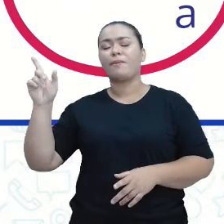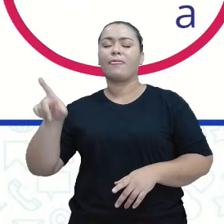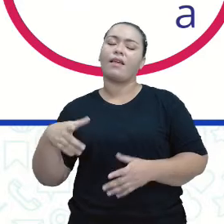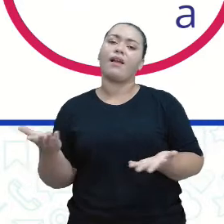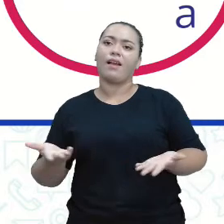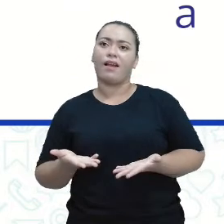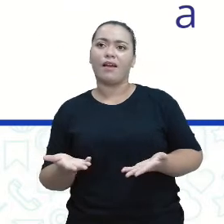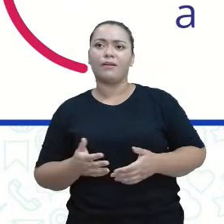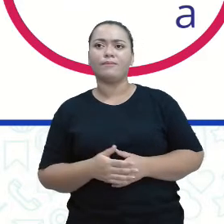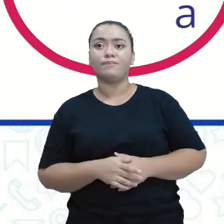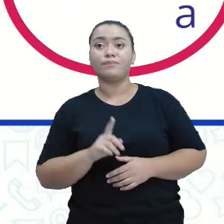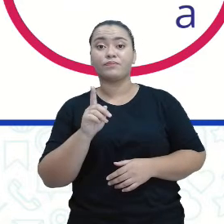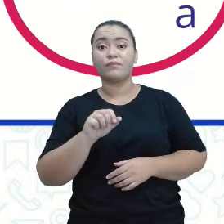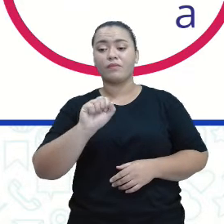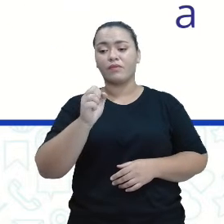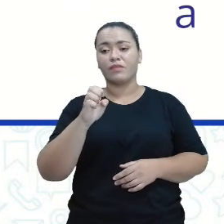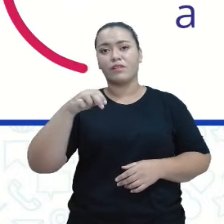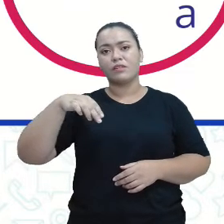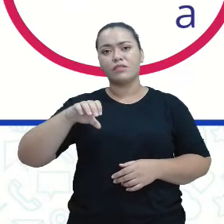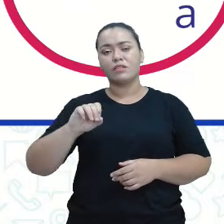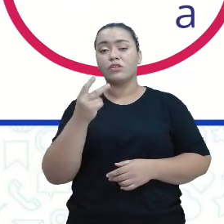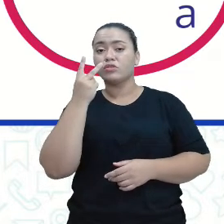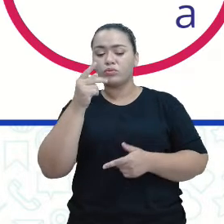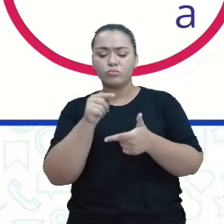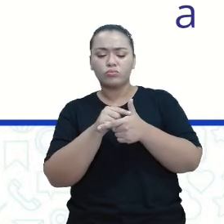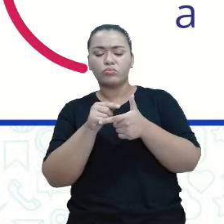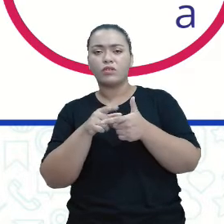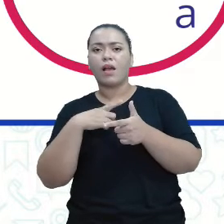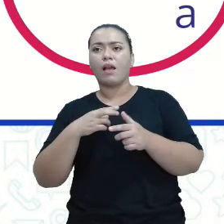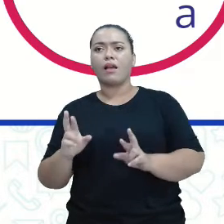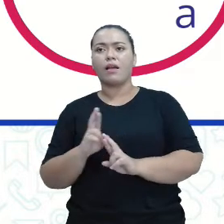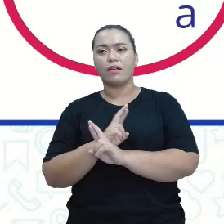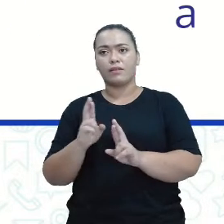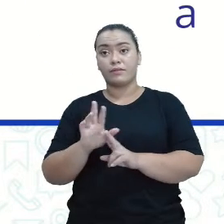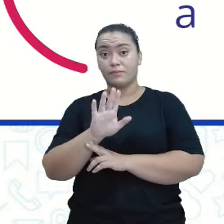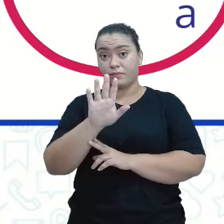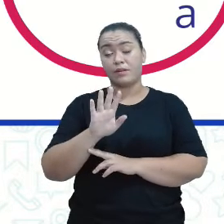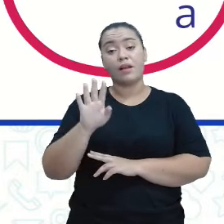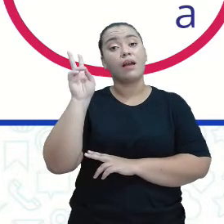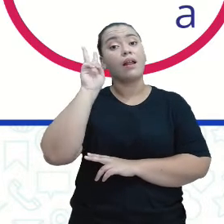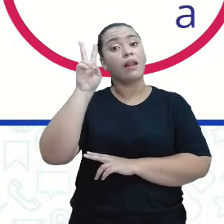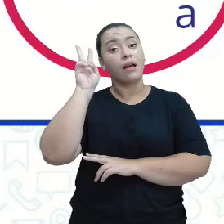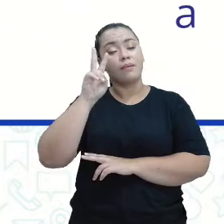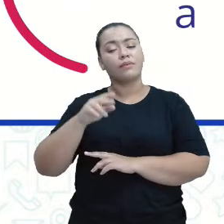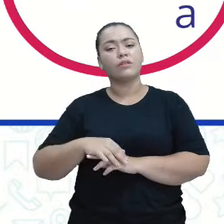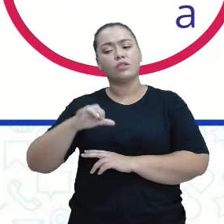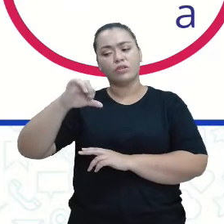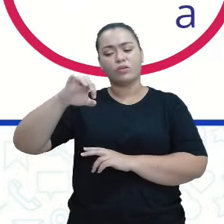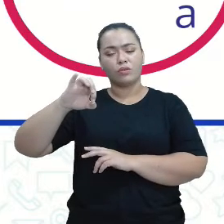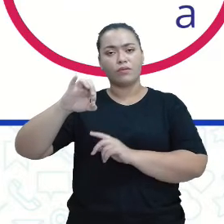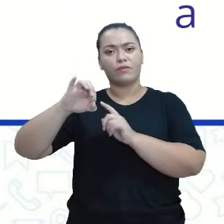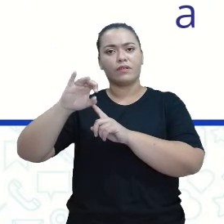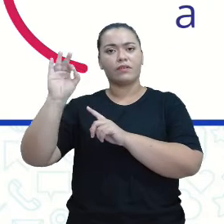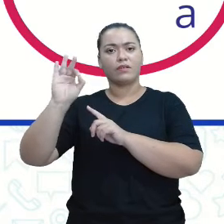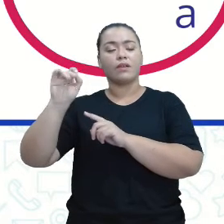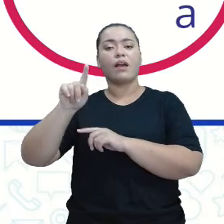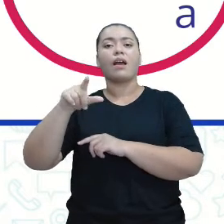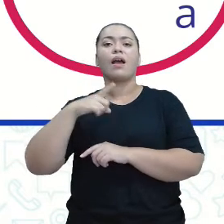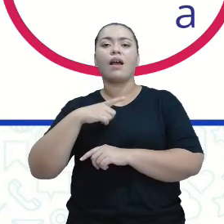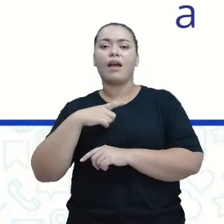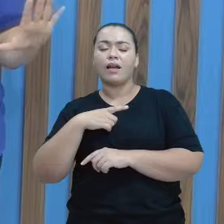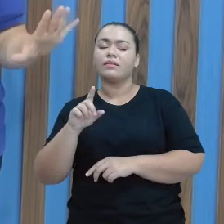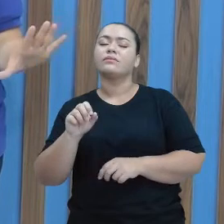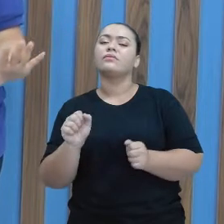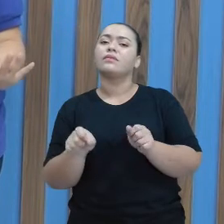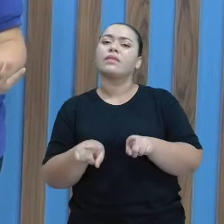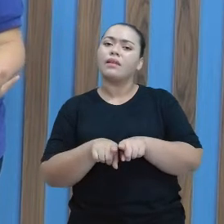com a gente, o seno de dois ângulos que estão relacionados aqui. Lembrando que no caso do 90, a gente também tem seno e cosseno, mas